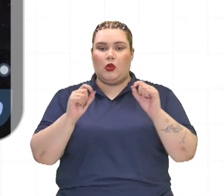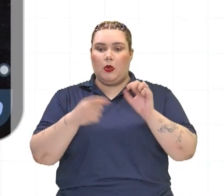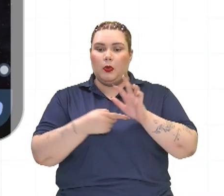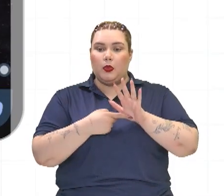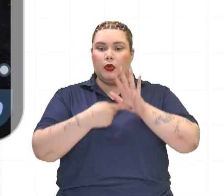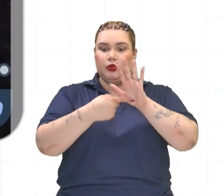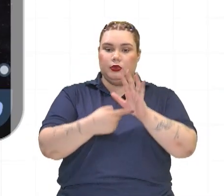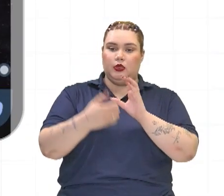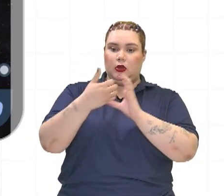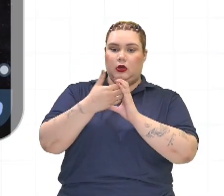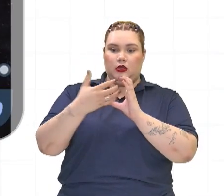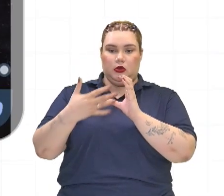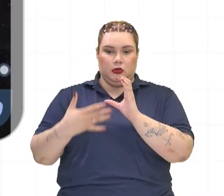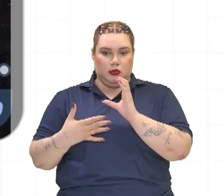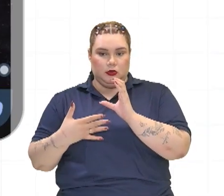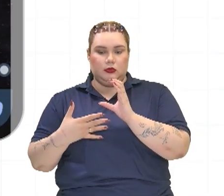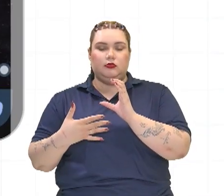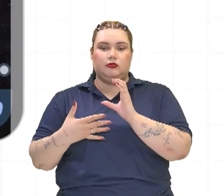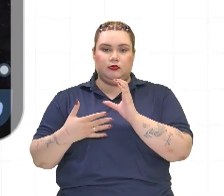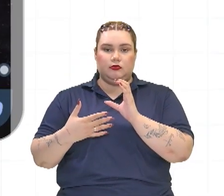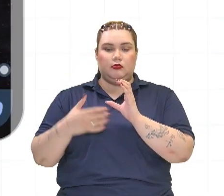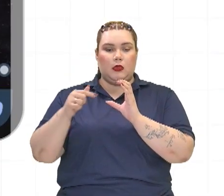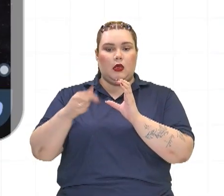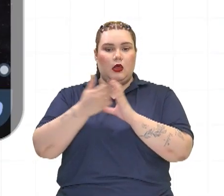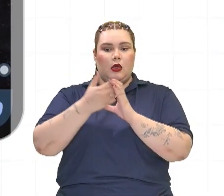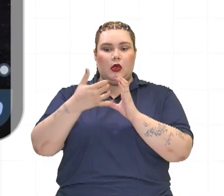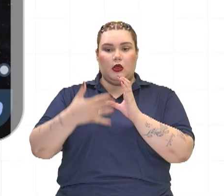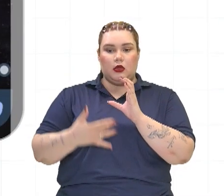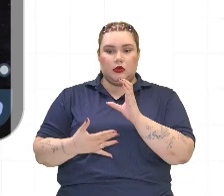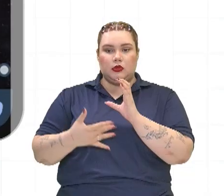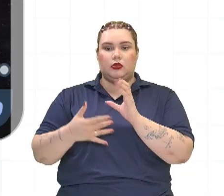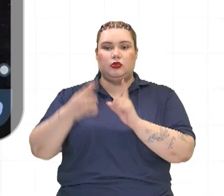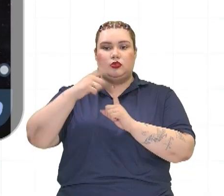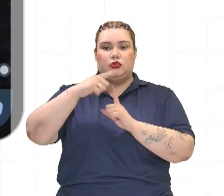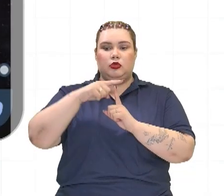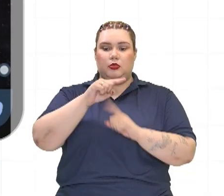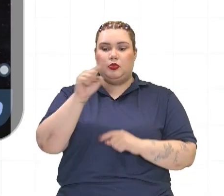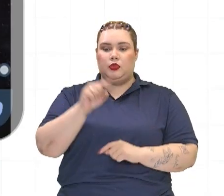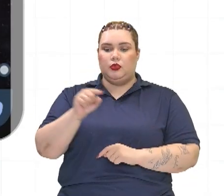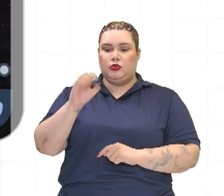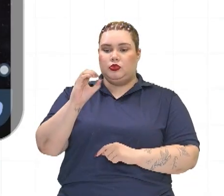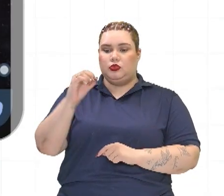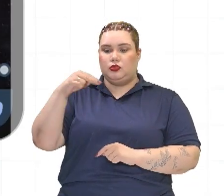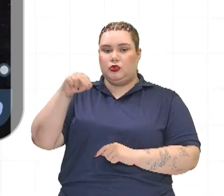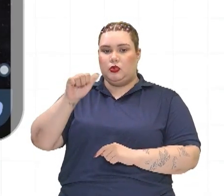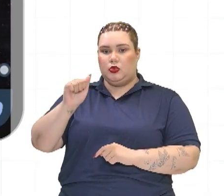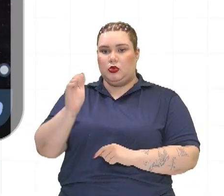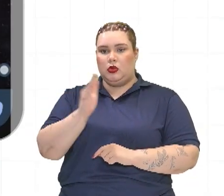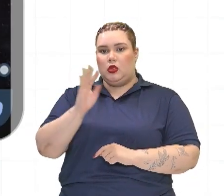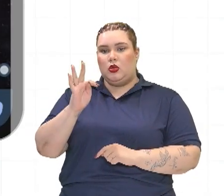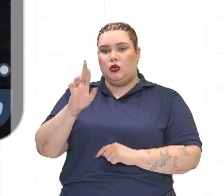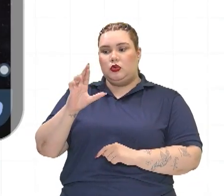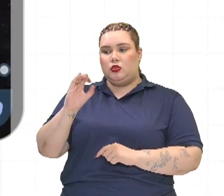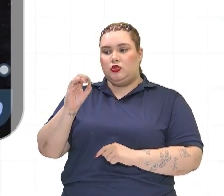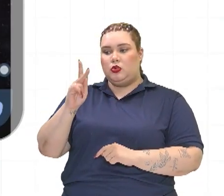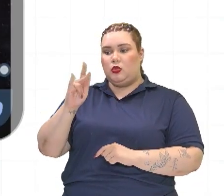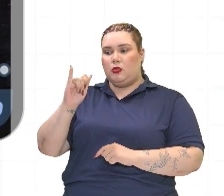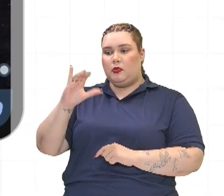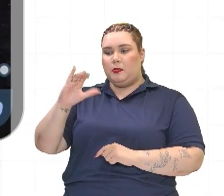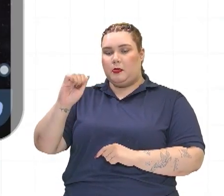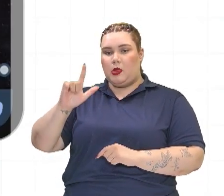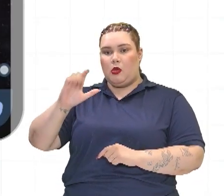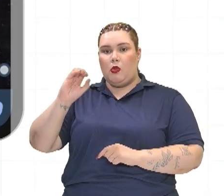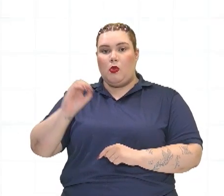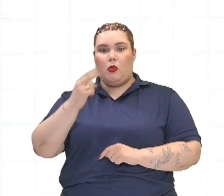as características da zona tropical, essa que recebe mais calor, que também pode ser chamada de